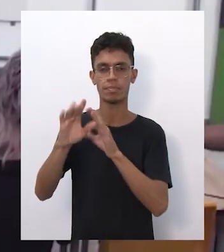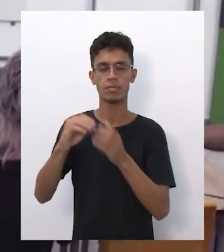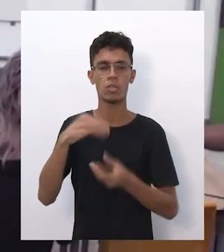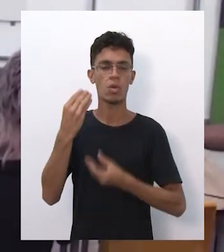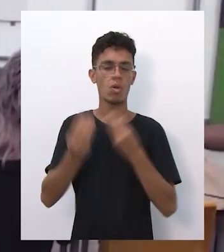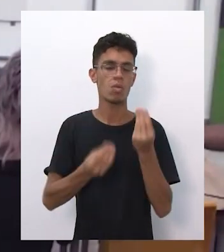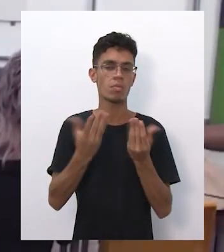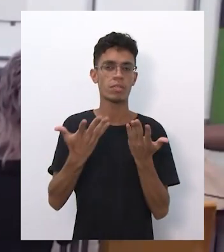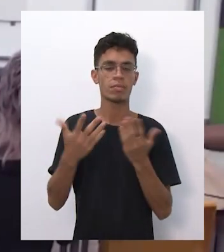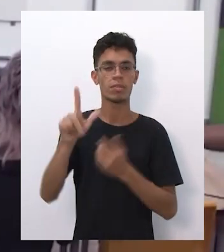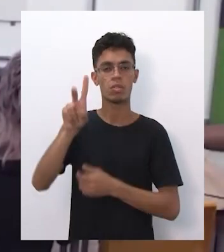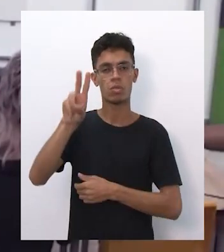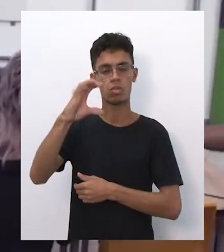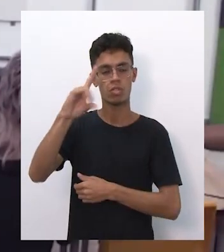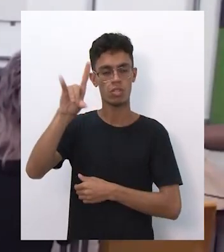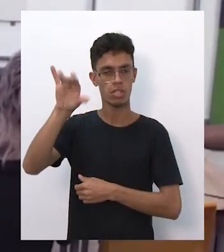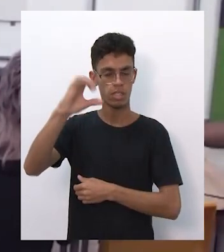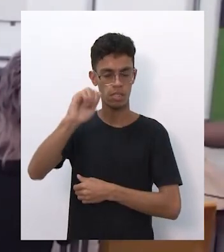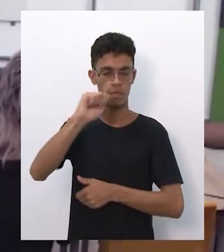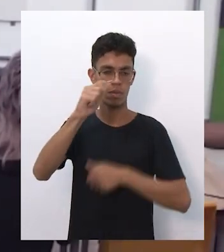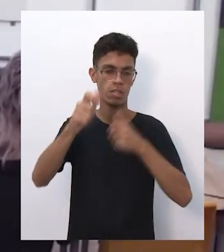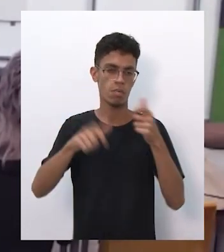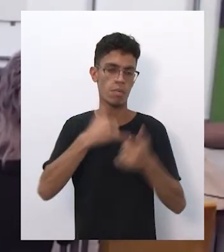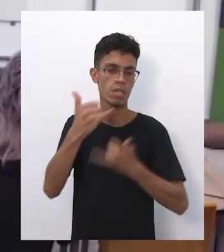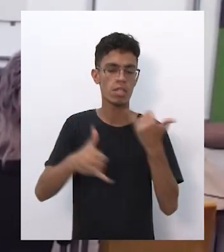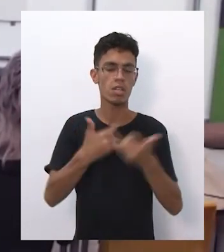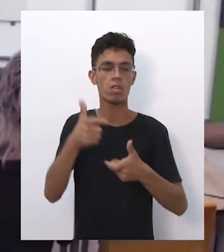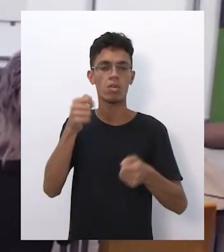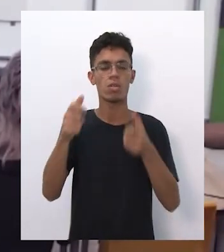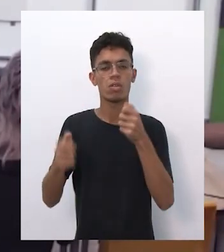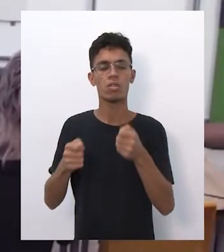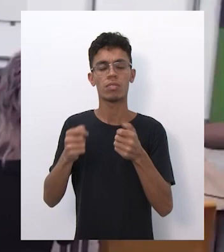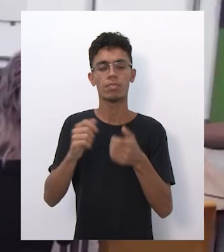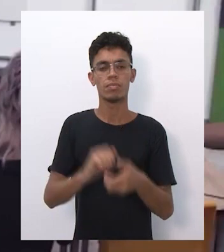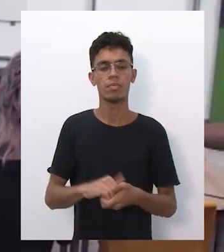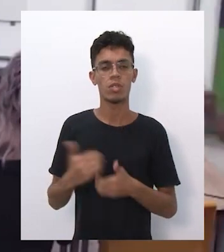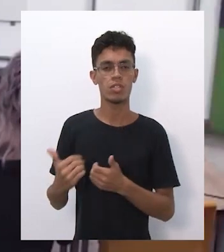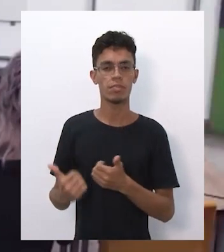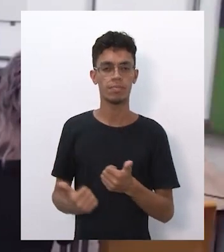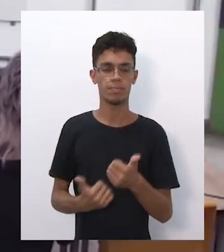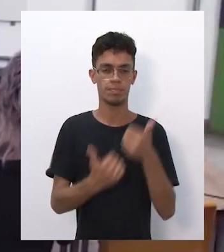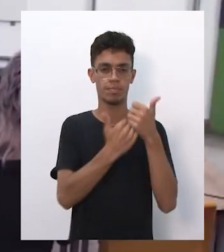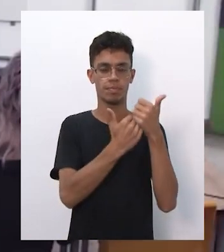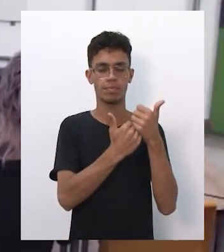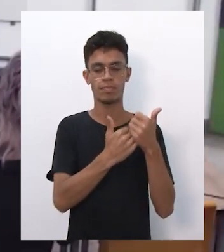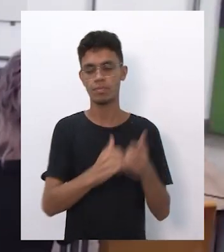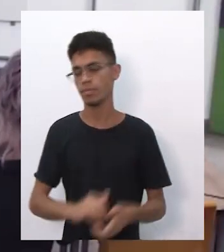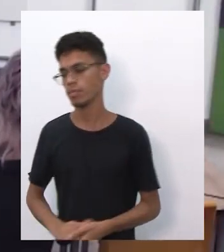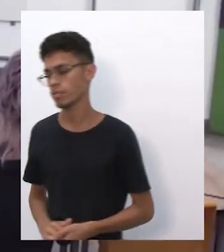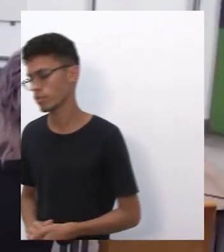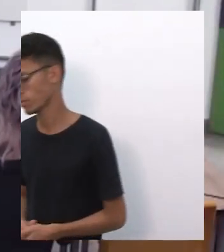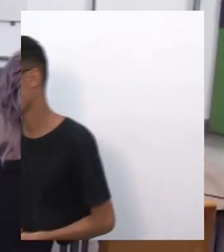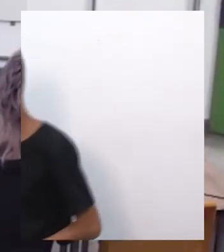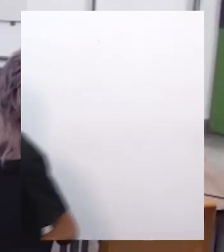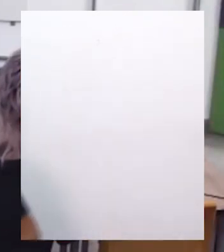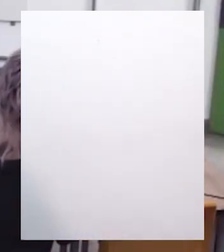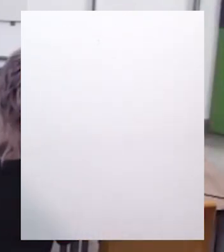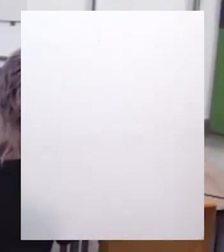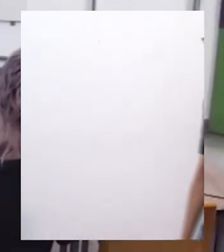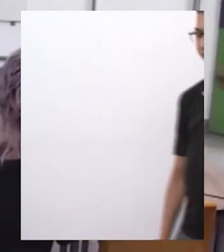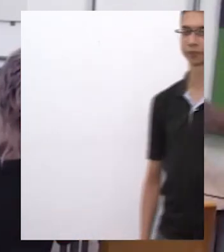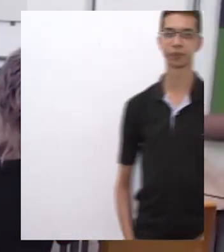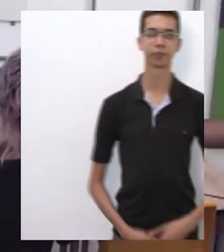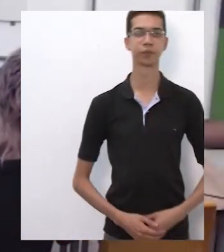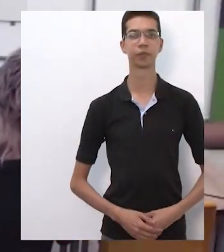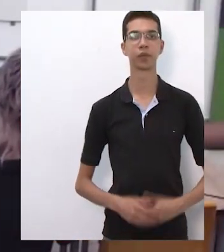uma maneira lúdica, ou seja, eles vão estar jogando esse jogo, vocês vão estar jogando esse jogo, mas vocês vão aprender a programar através do jogo, como se